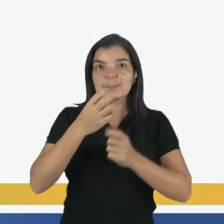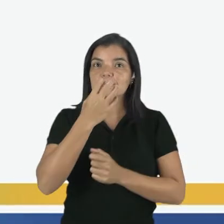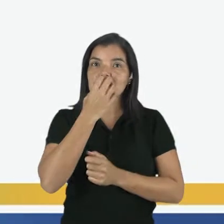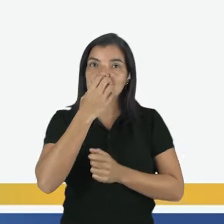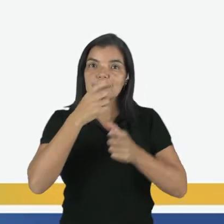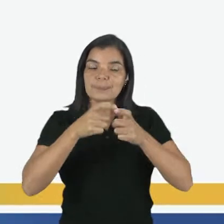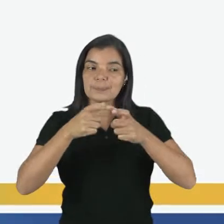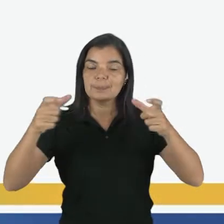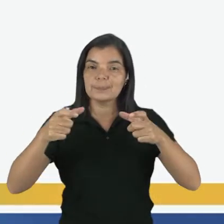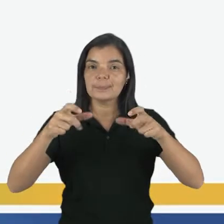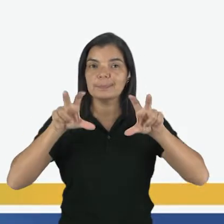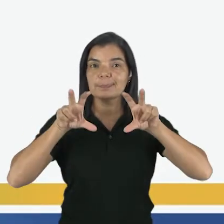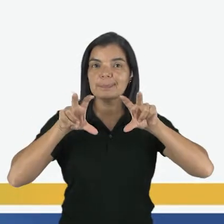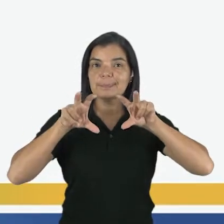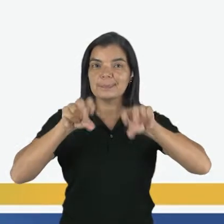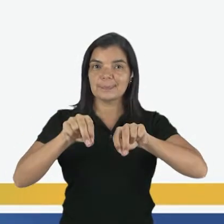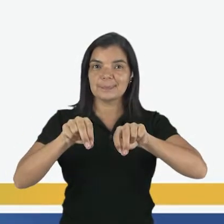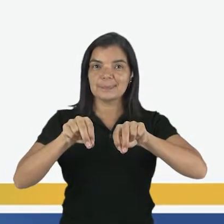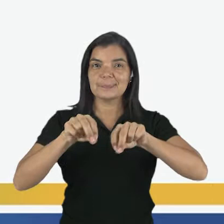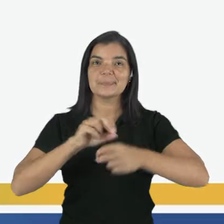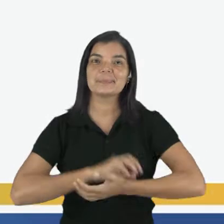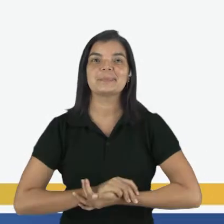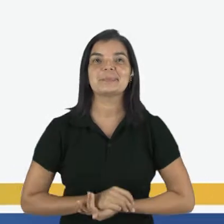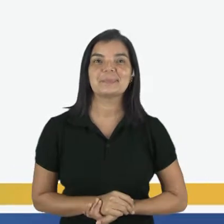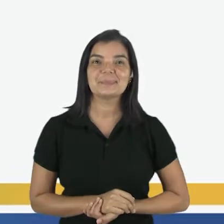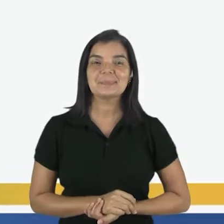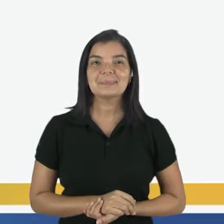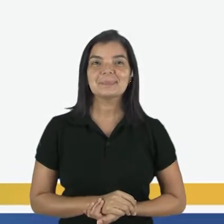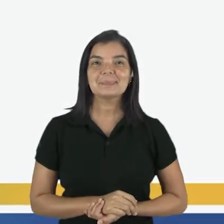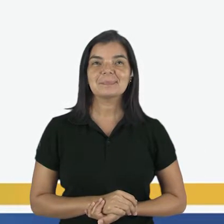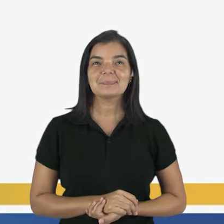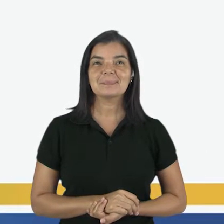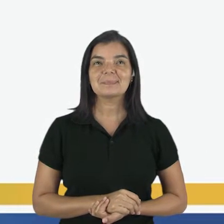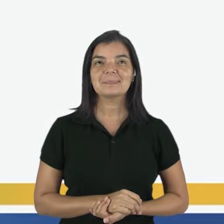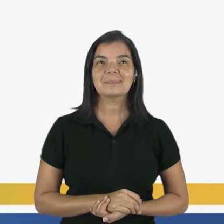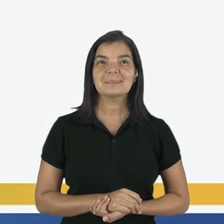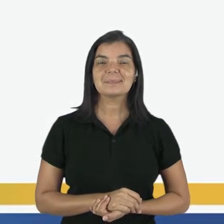Menor, Cão Maior e a Águia.